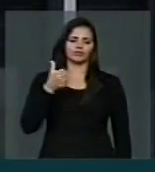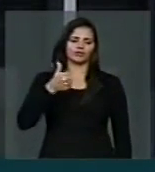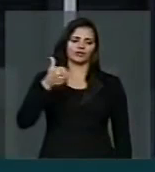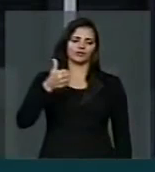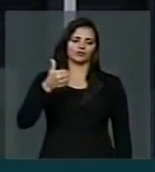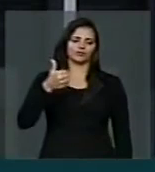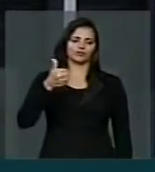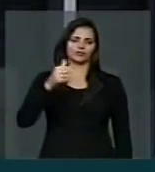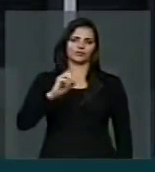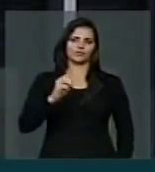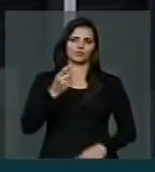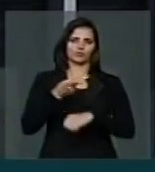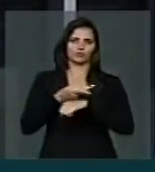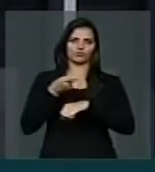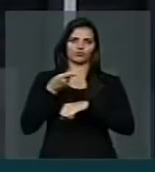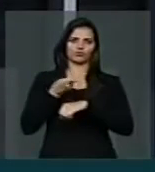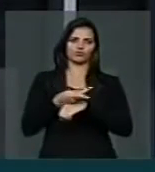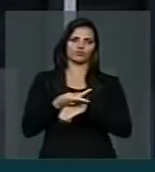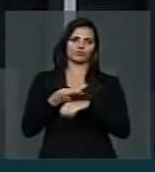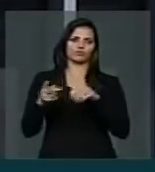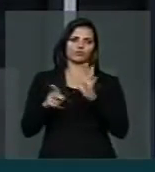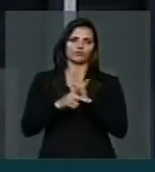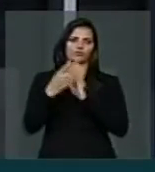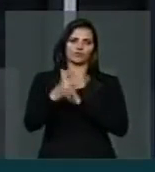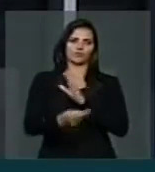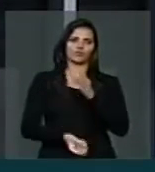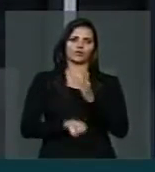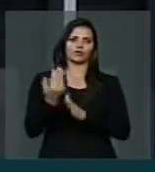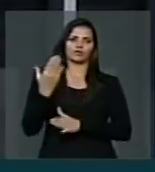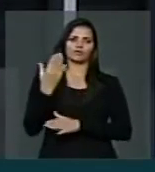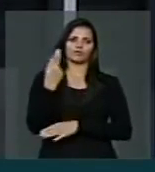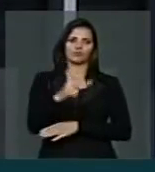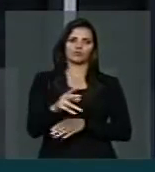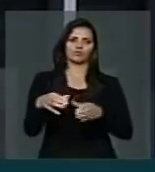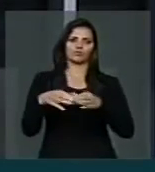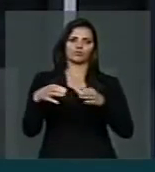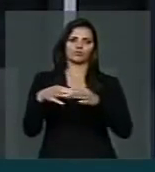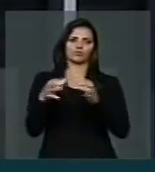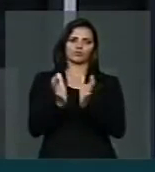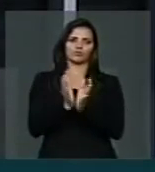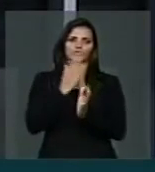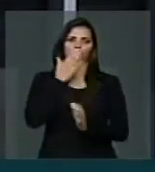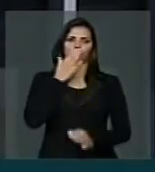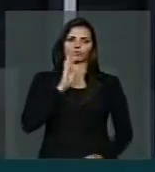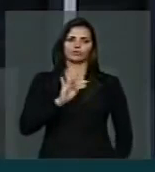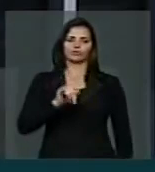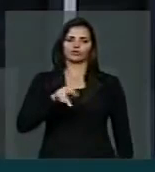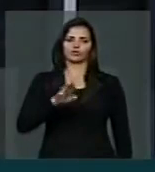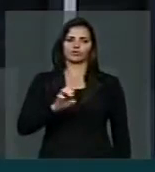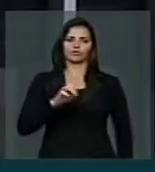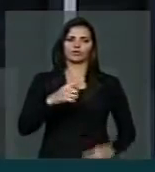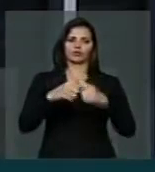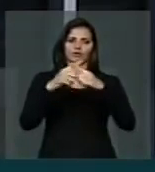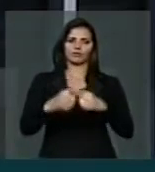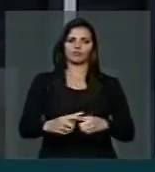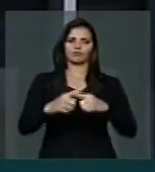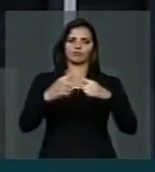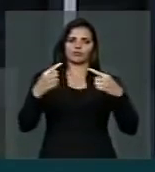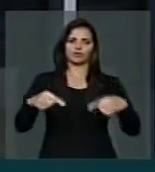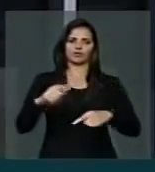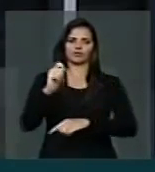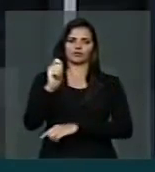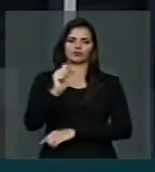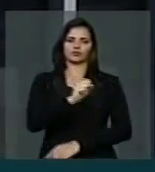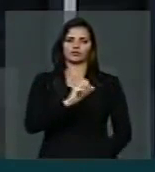10º título na sua história recente do Campeonato Catarinense. Quero aqui